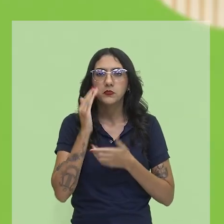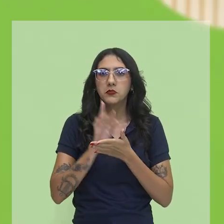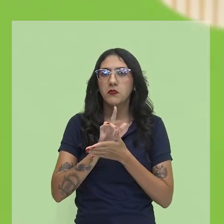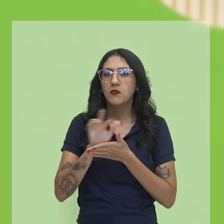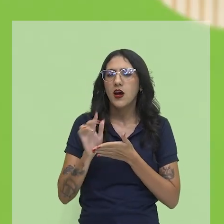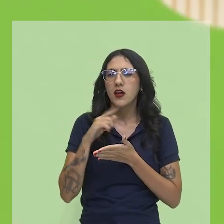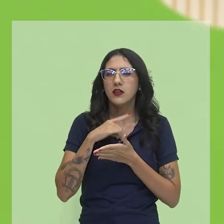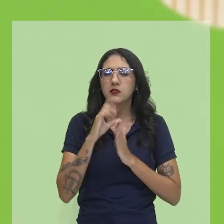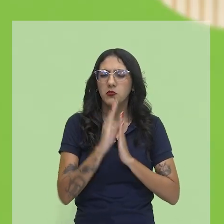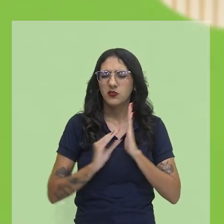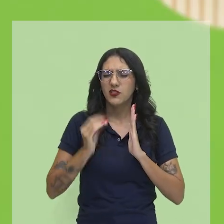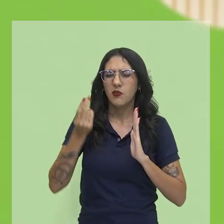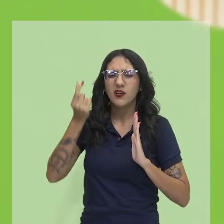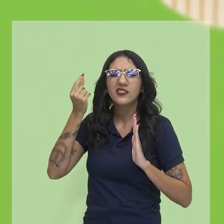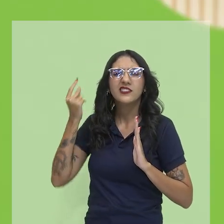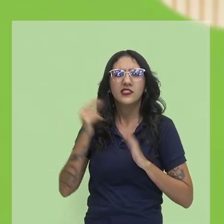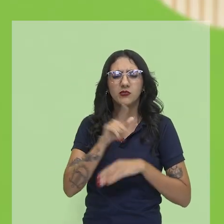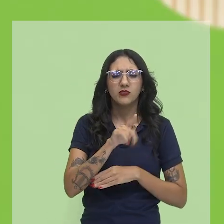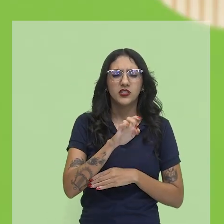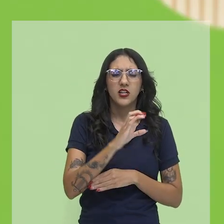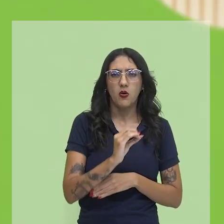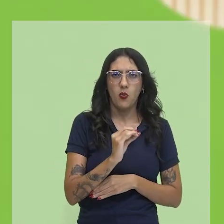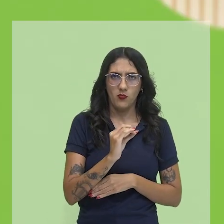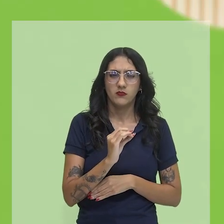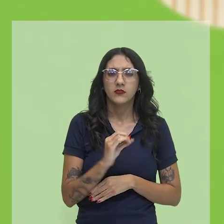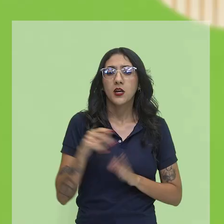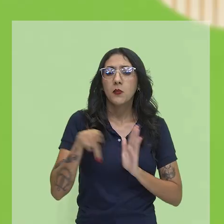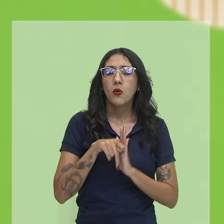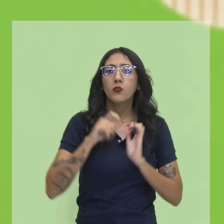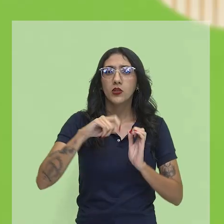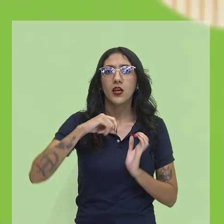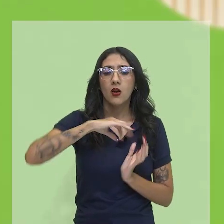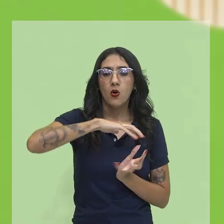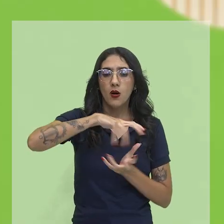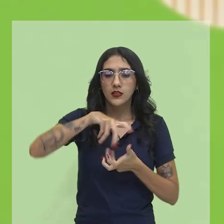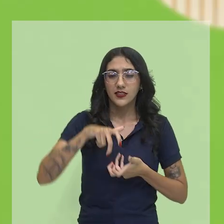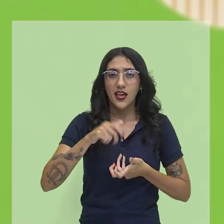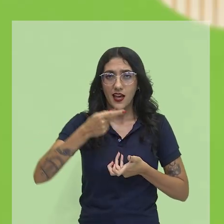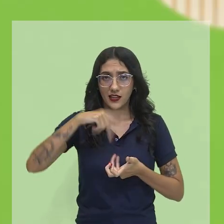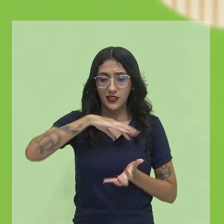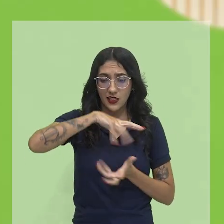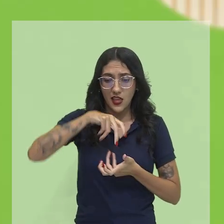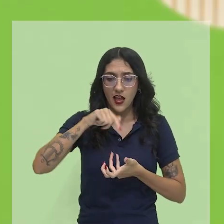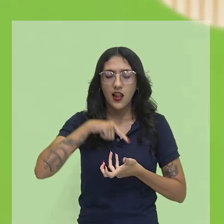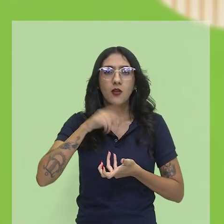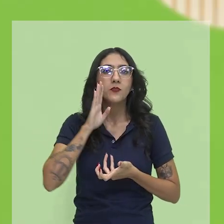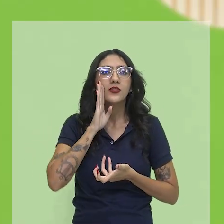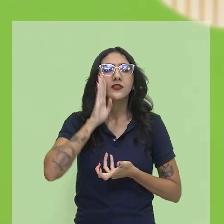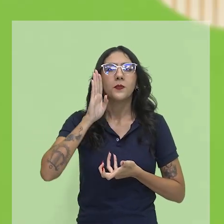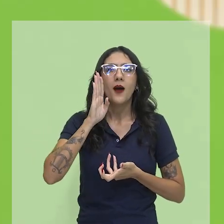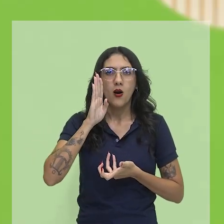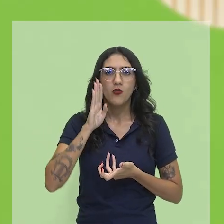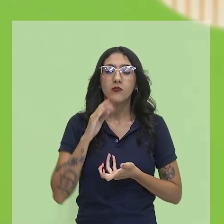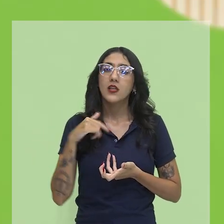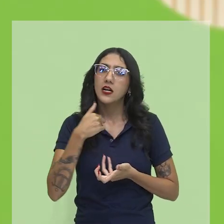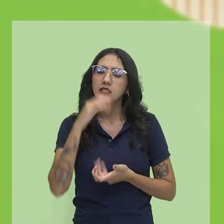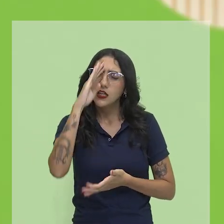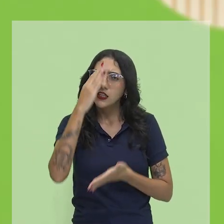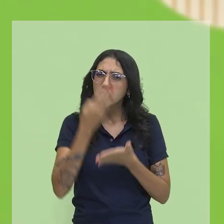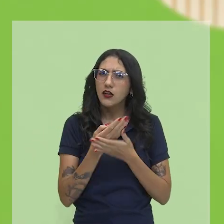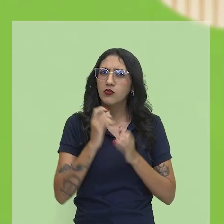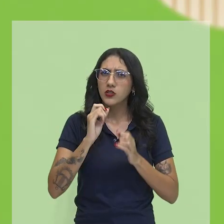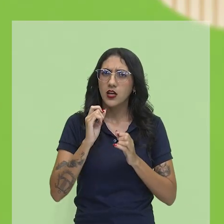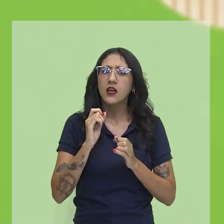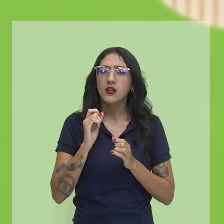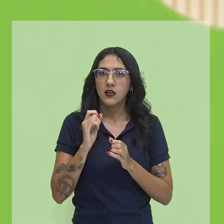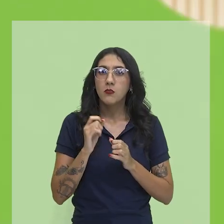chamava geocêntrico, onde a Terra era o centro do universo, e a gente passou a acreditar que o Sol estava